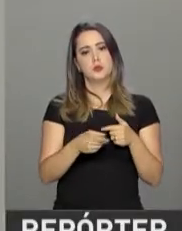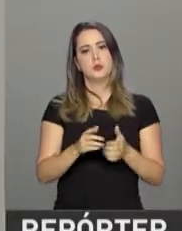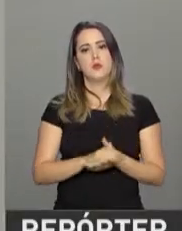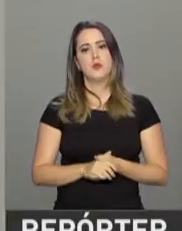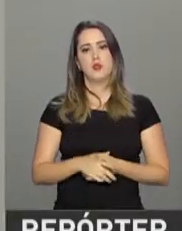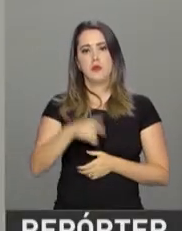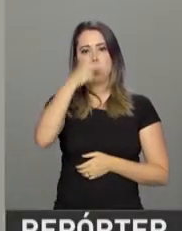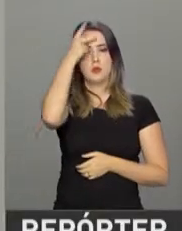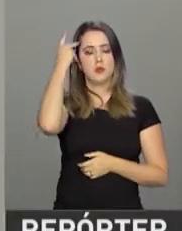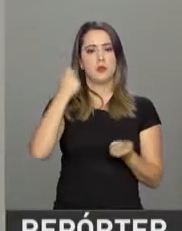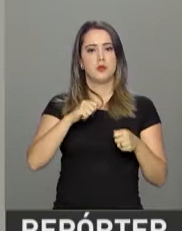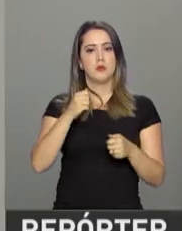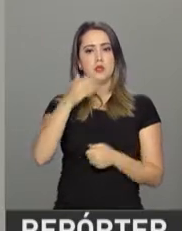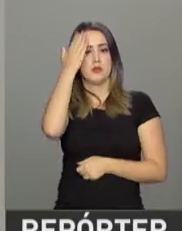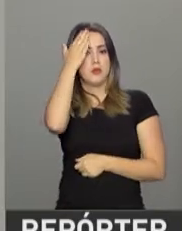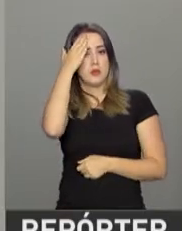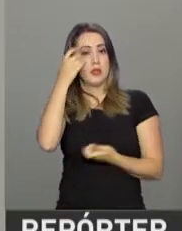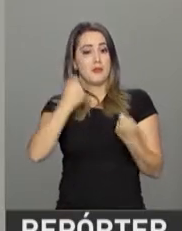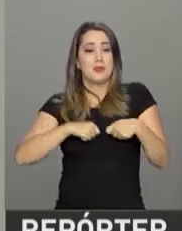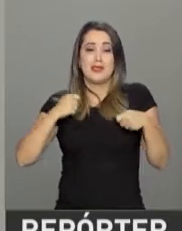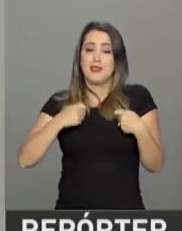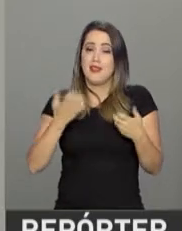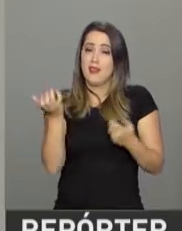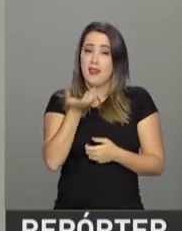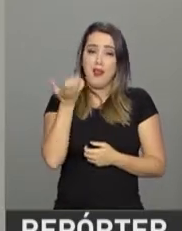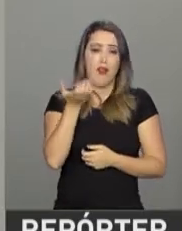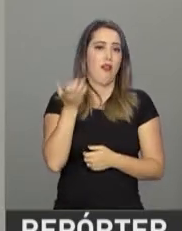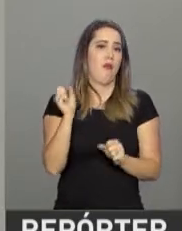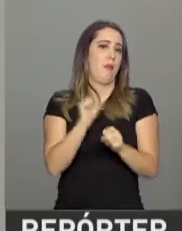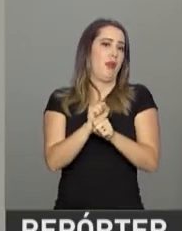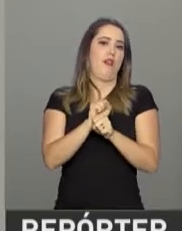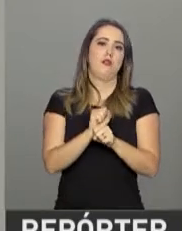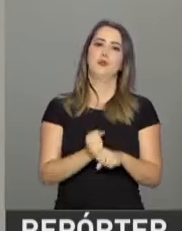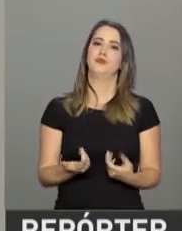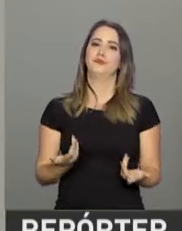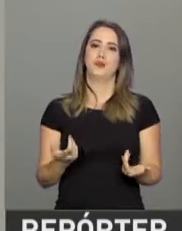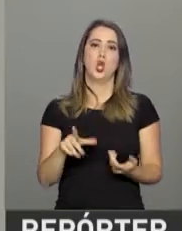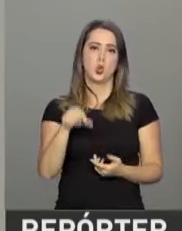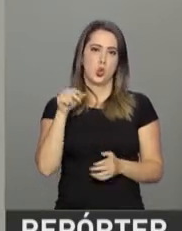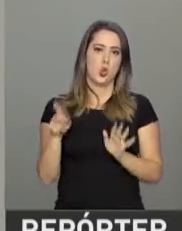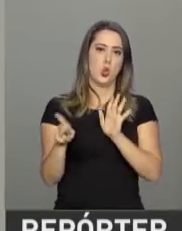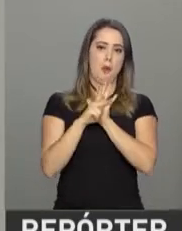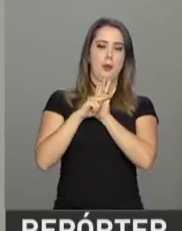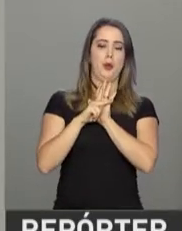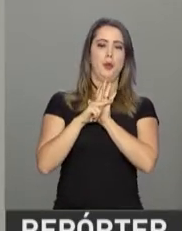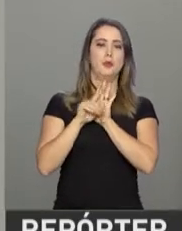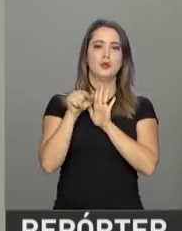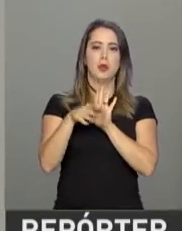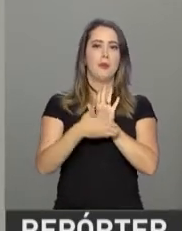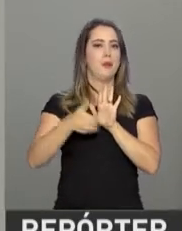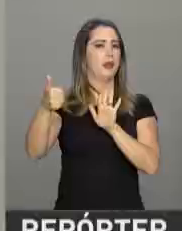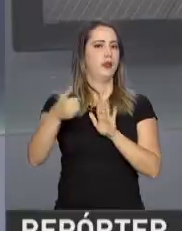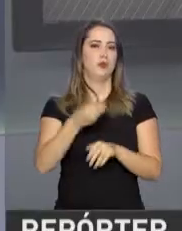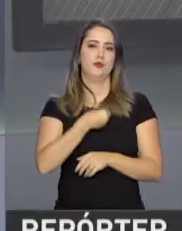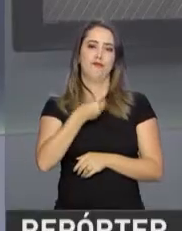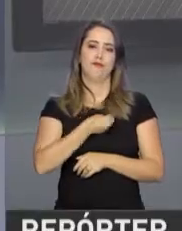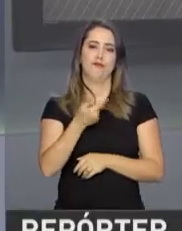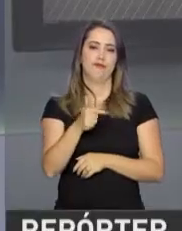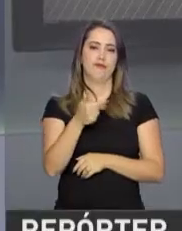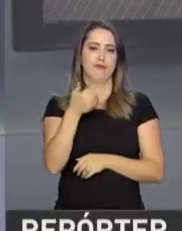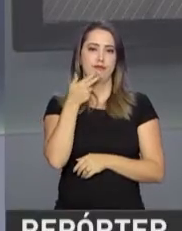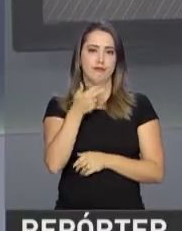ela tem que saber que ela quer parar de fumar porque se ela não tomar essa decisão ela não vai parar de fumar eu posso dizer que é bem melhor seu cigarro